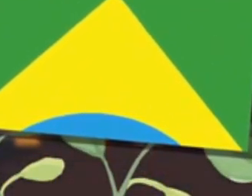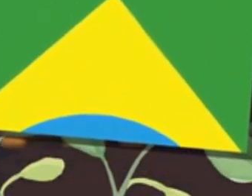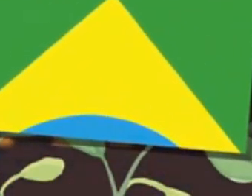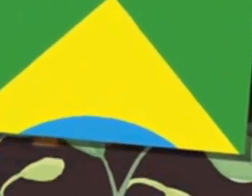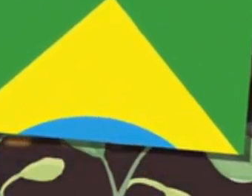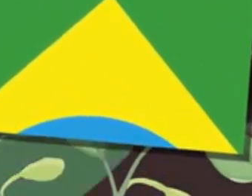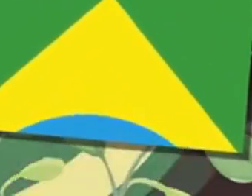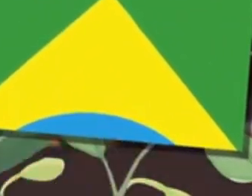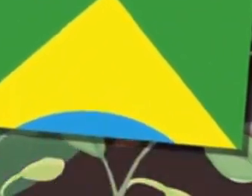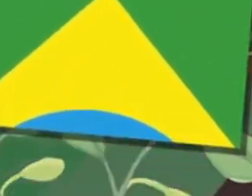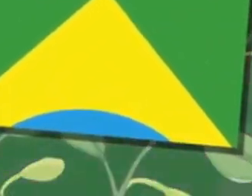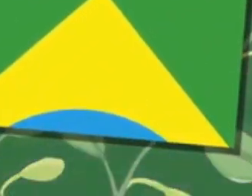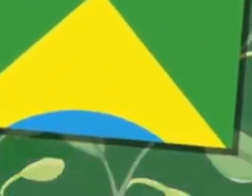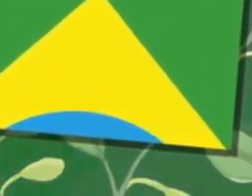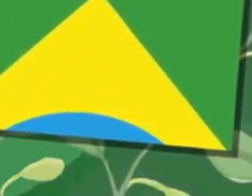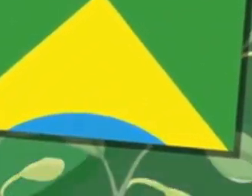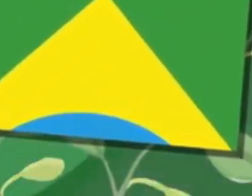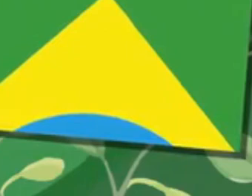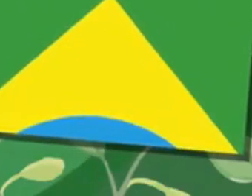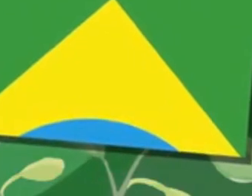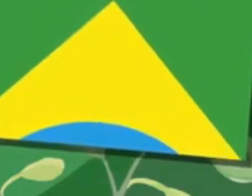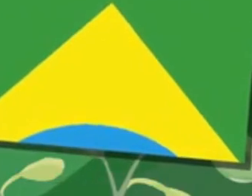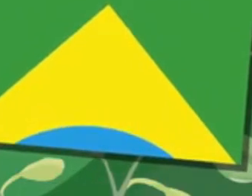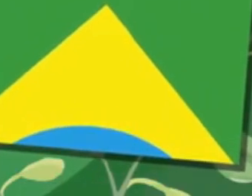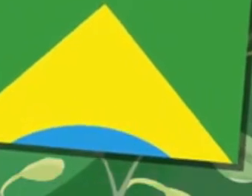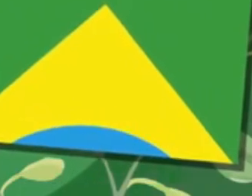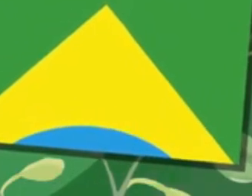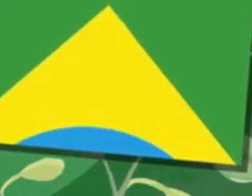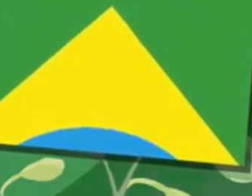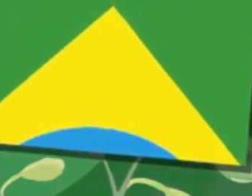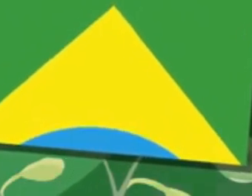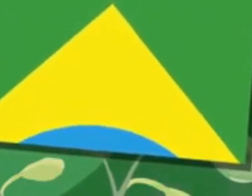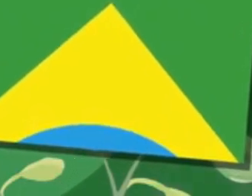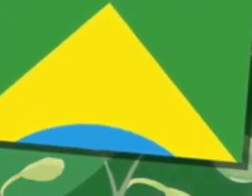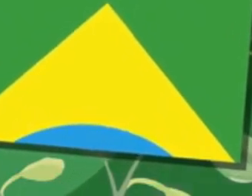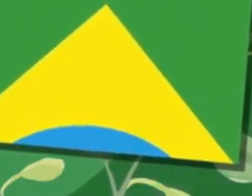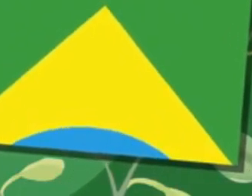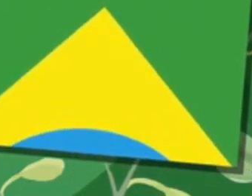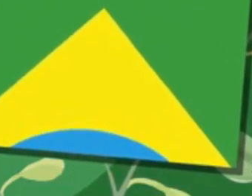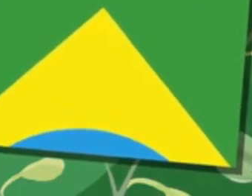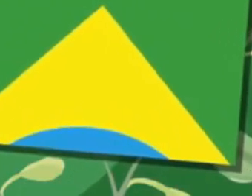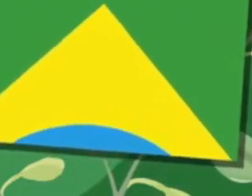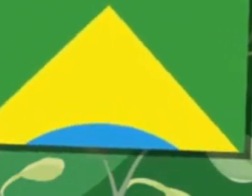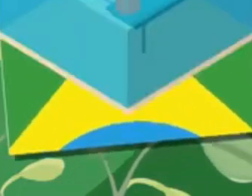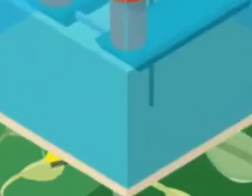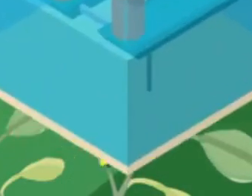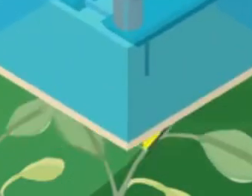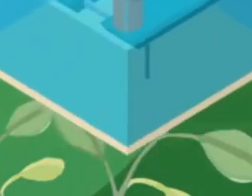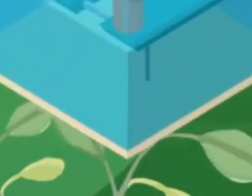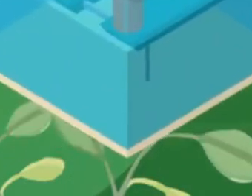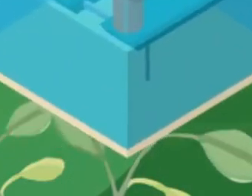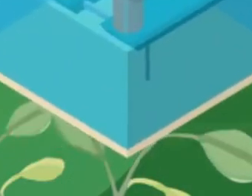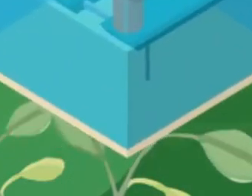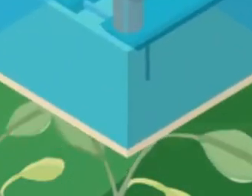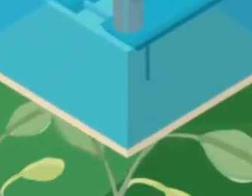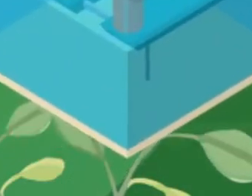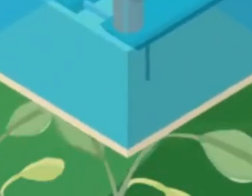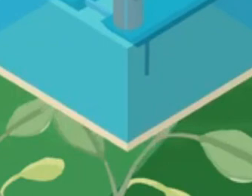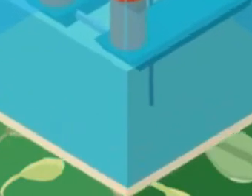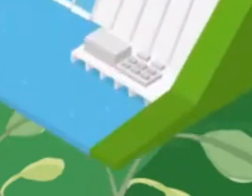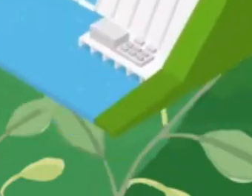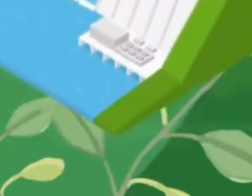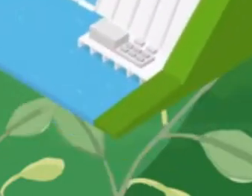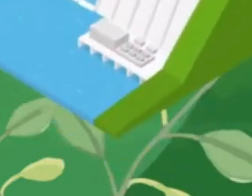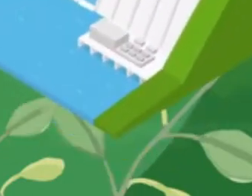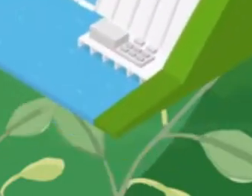ao meio ambiente. Para isso, a legislação brasileira tem algumas regras sobre o funcionamento de atividades que utilizam recursos naturais ou